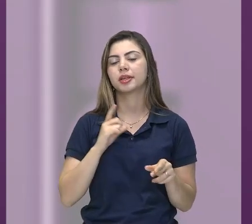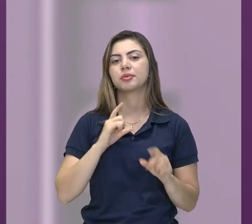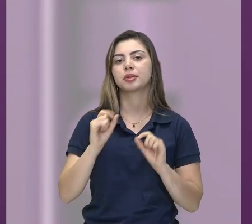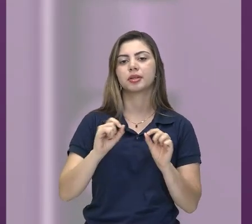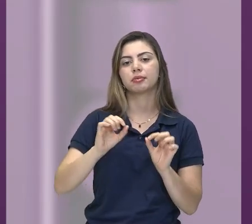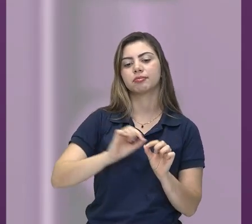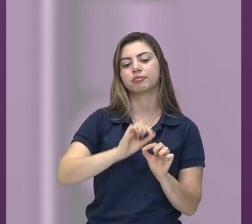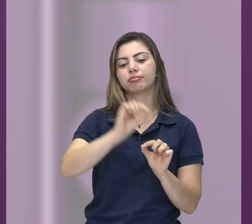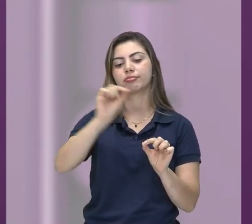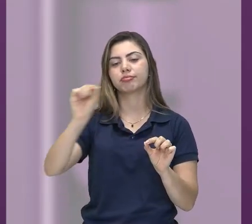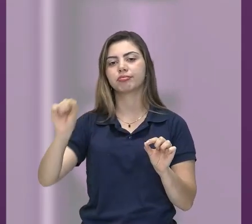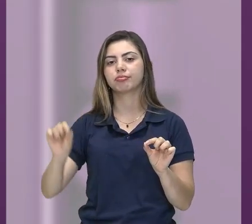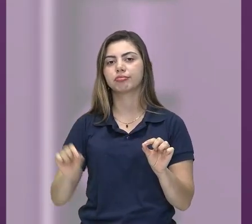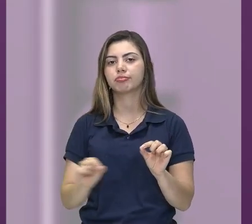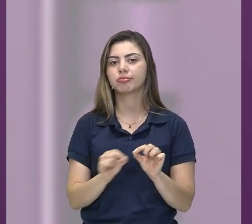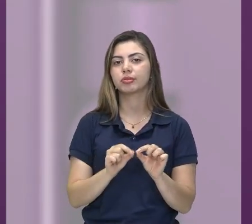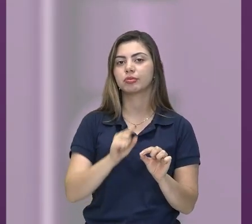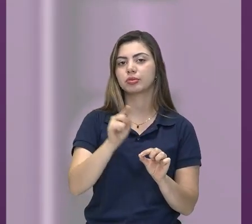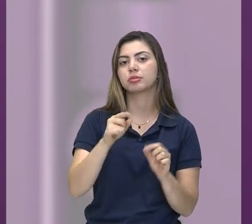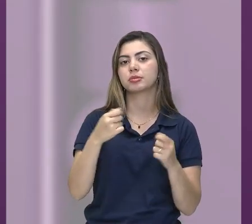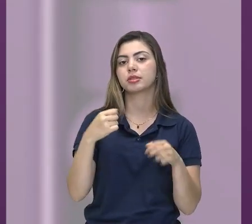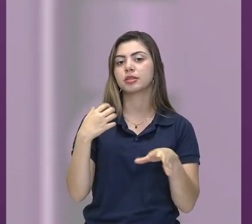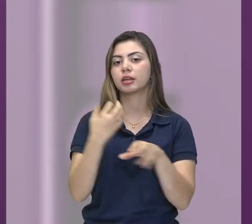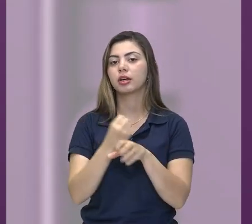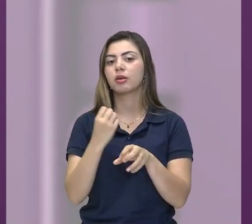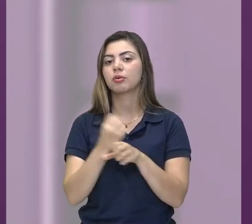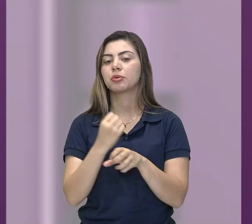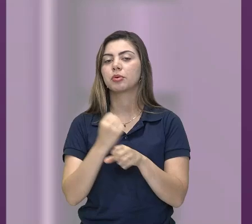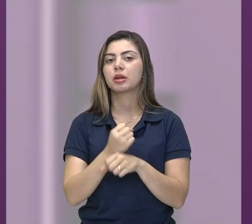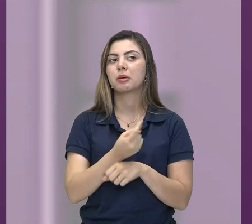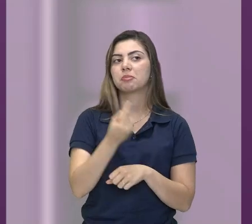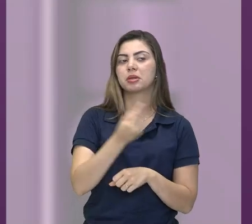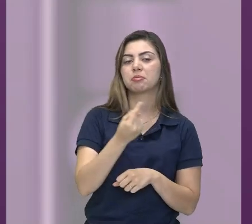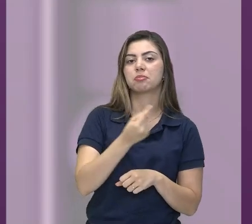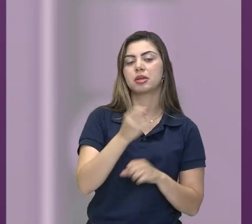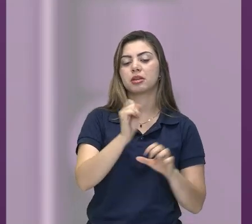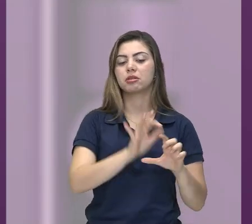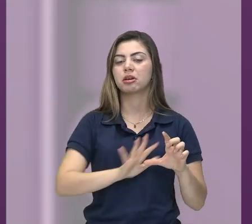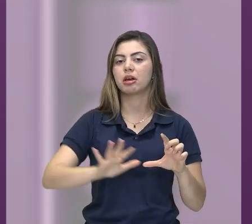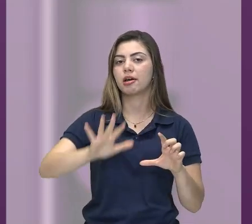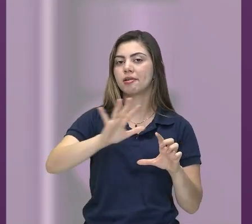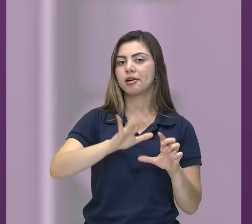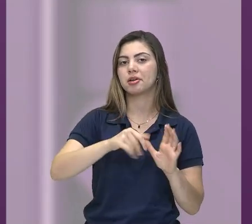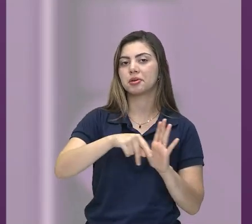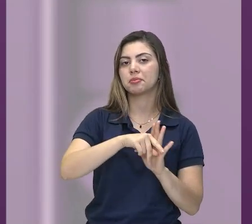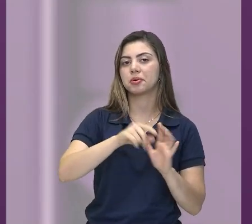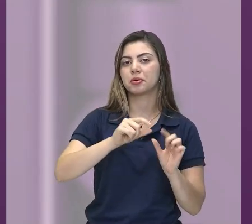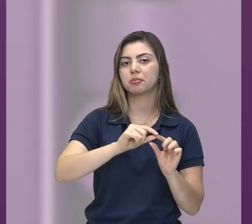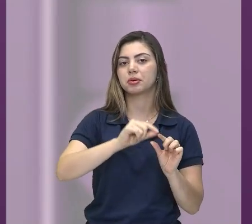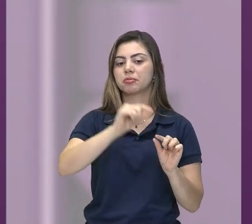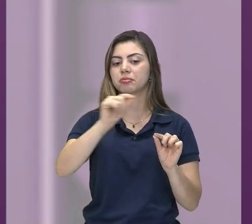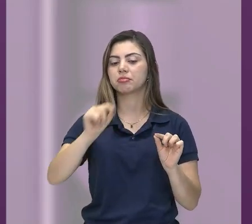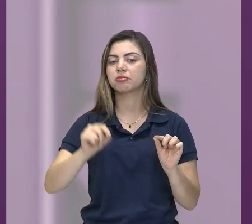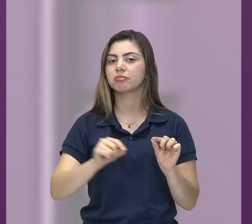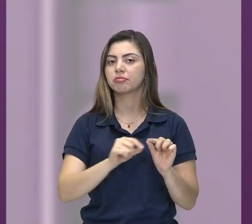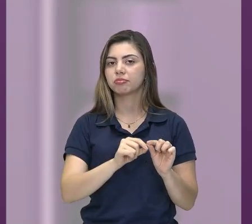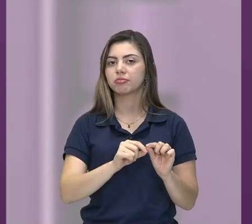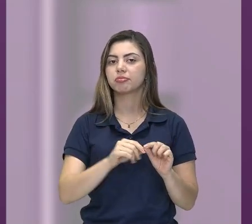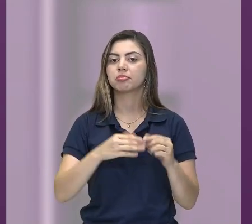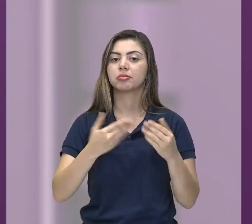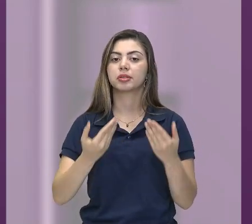né? E aí você precisa calcular lá o comprimento da circunferência, então a área da circunferência. Tá? Então, esse resultado